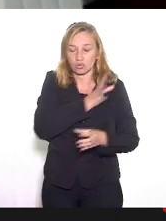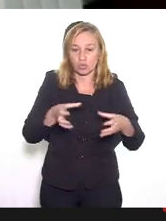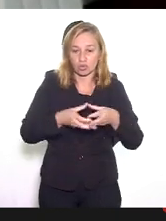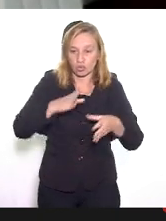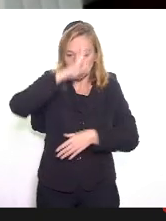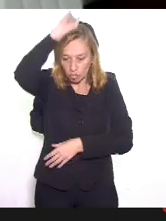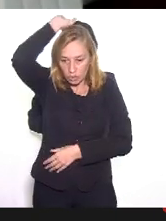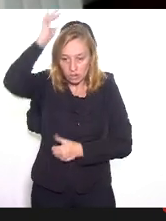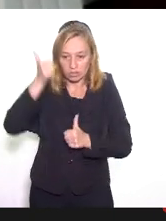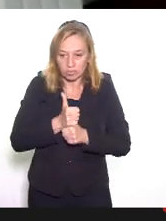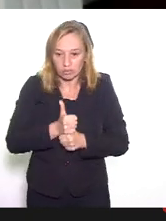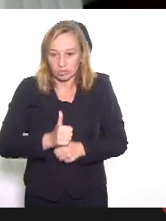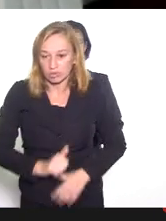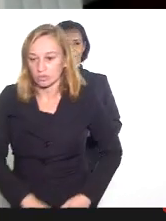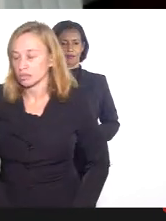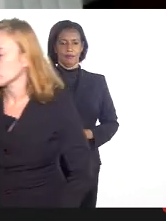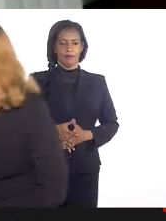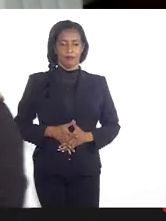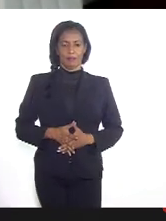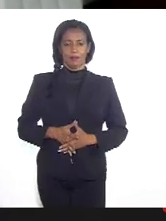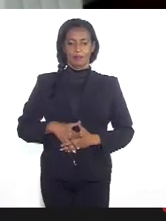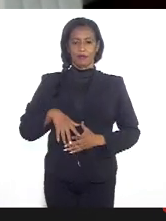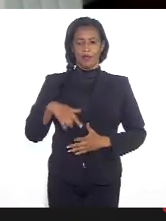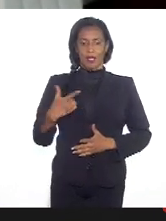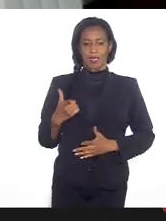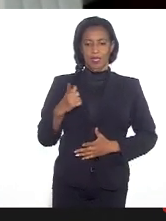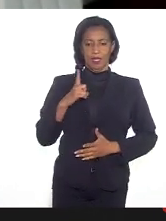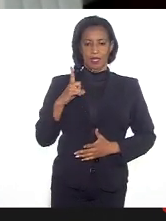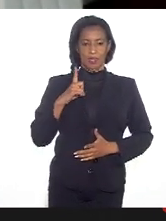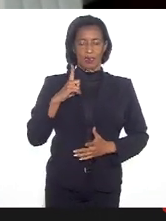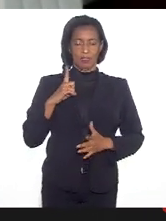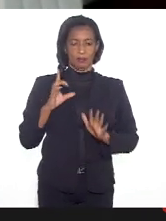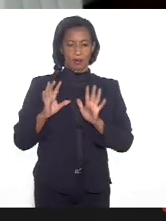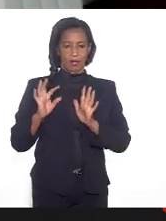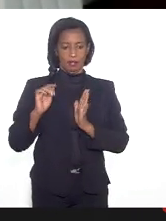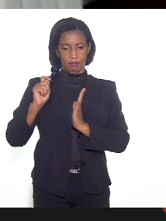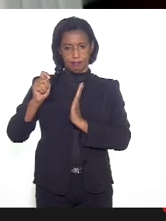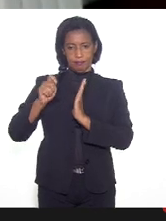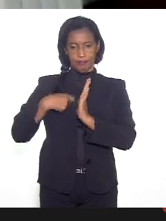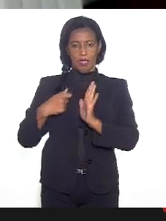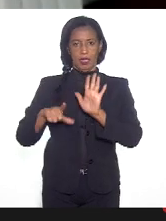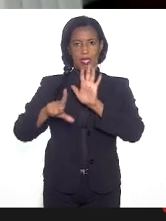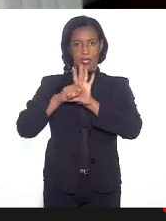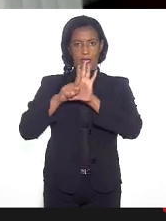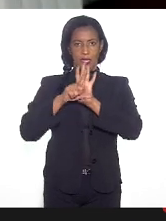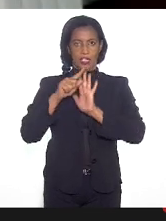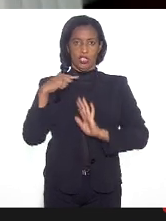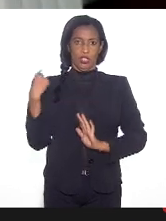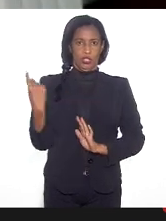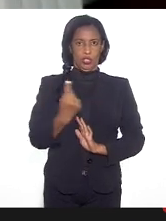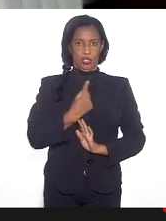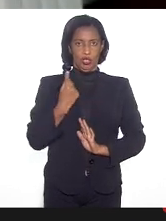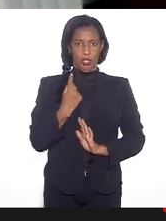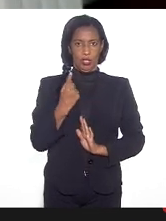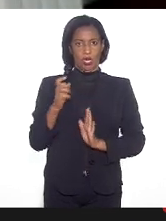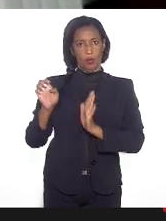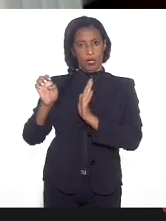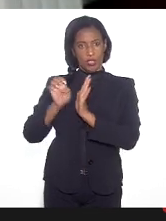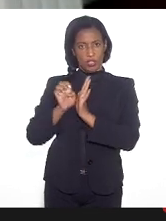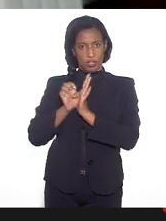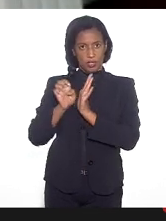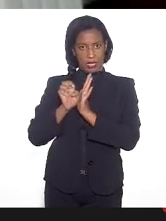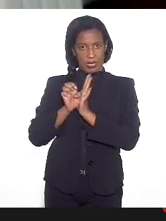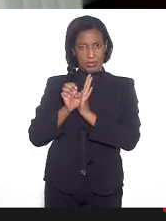Rio de Janeiro, ela se assenta na autorização da lei geral editada em âmbito